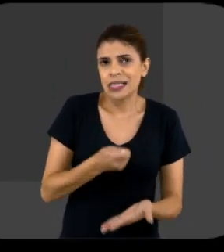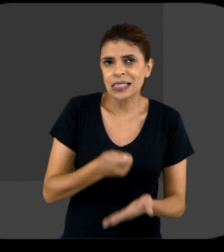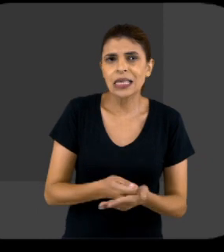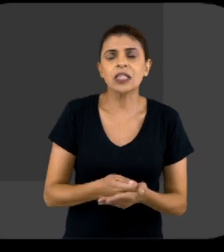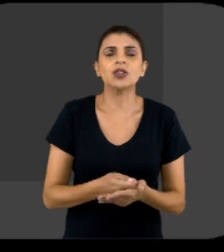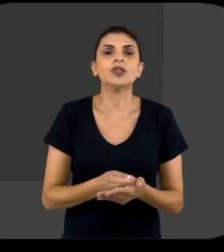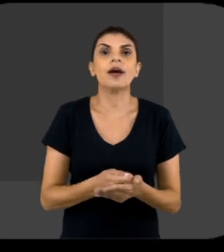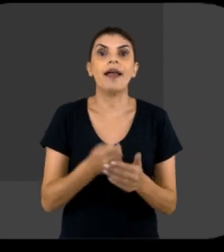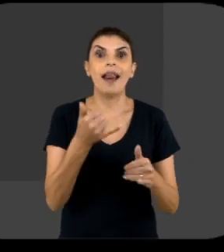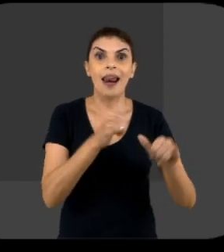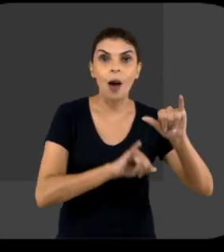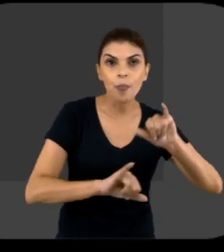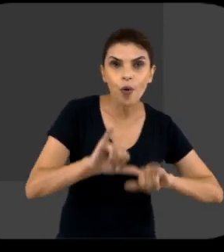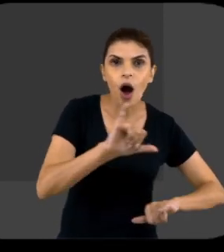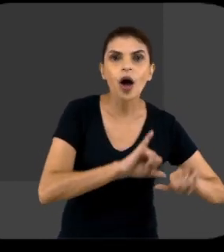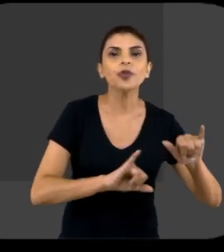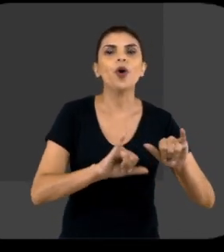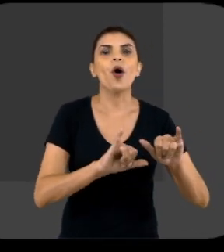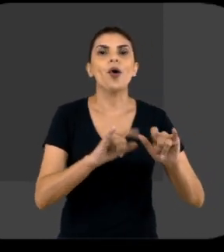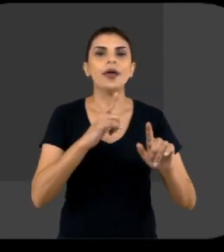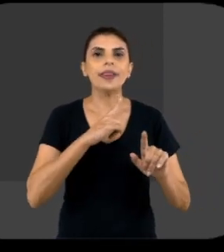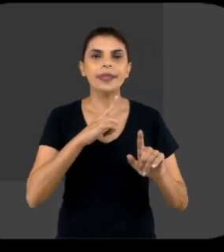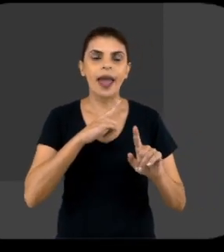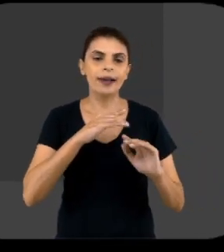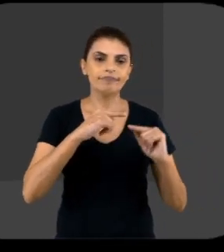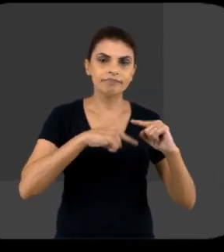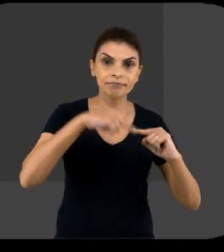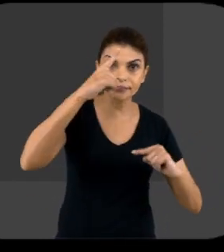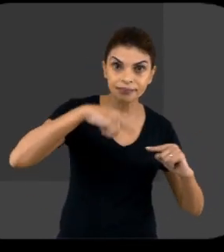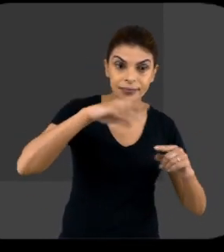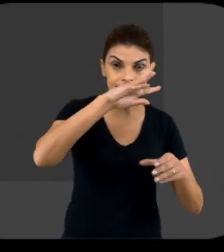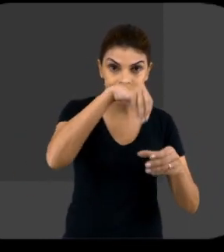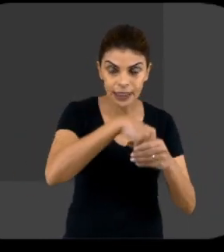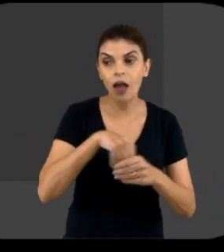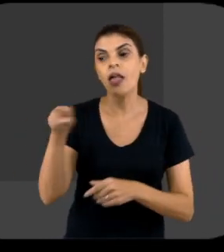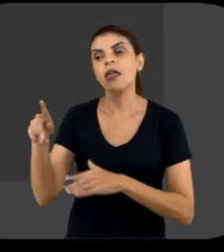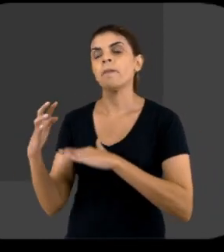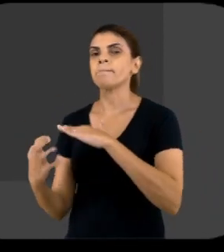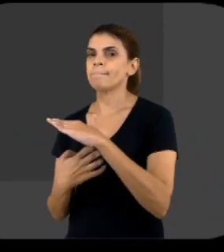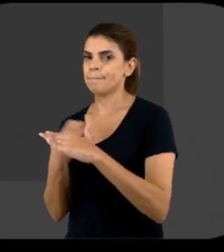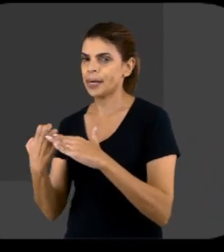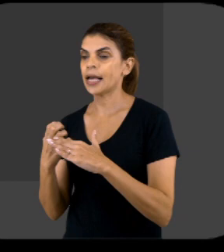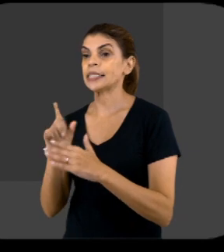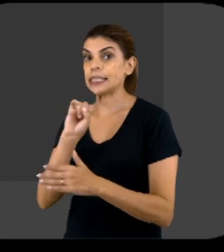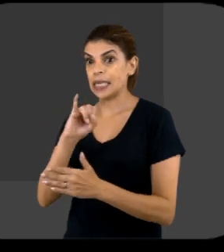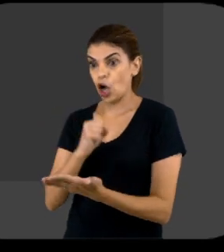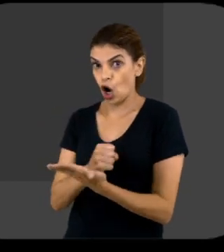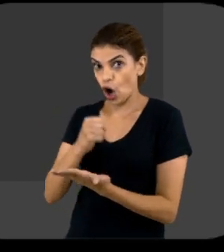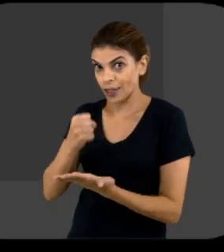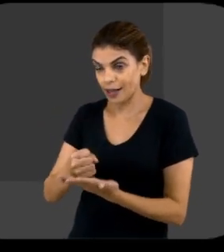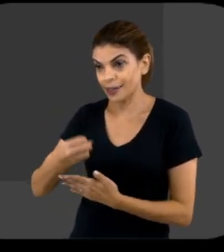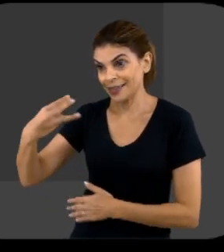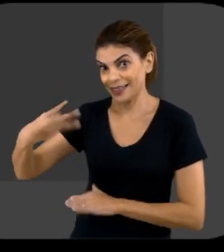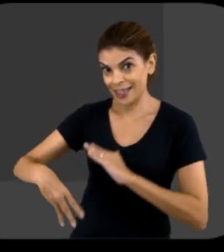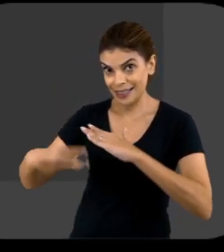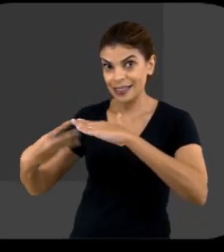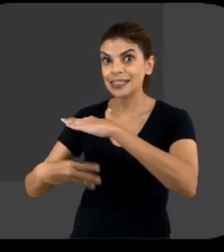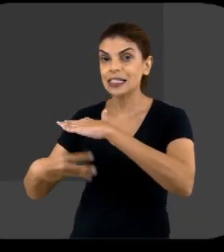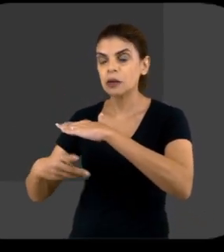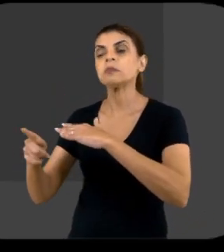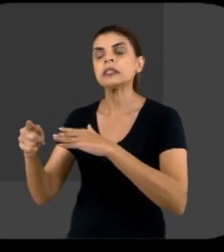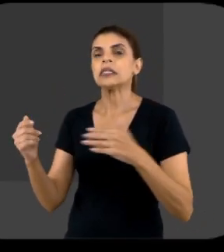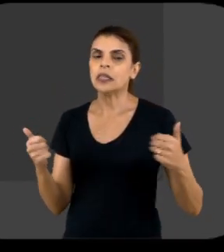um determinado grau de qualidade do seu laboratório, as demais empresas